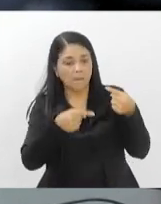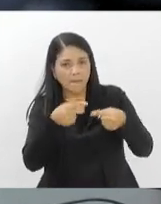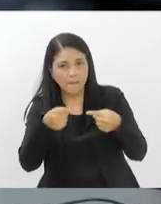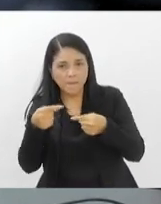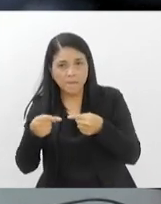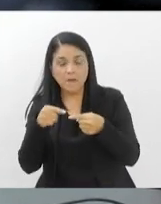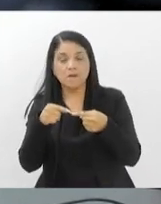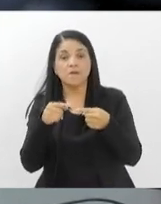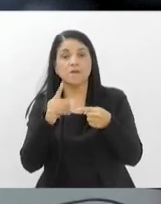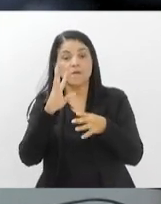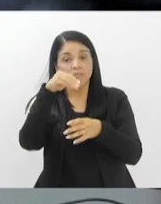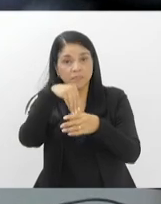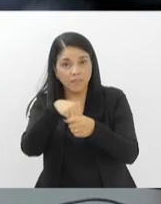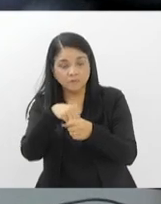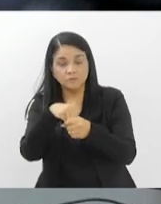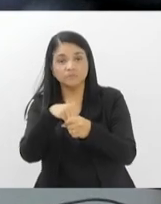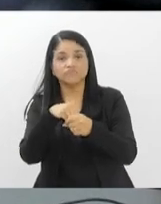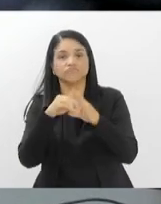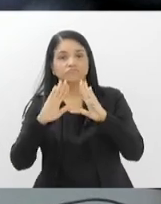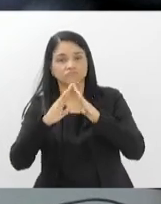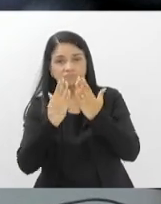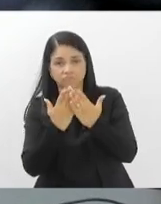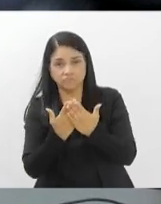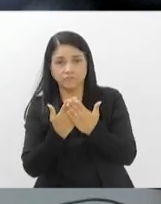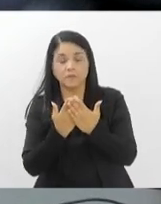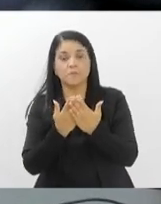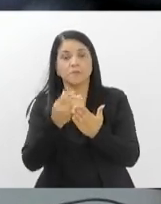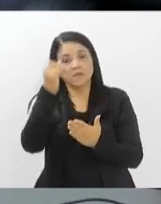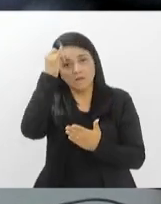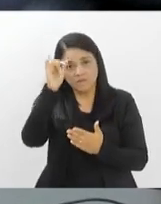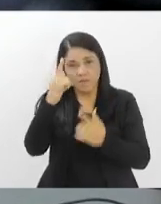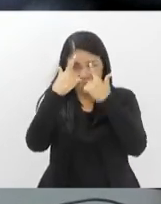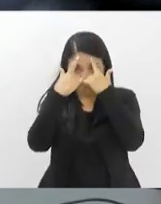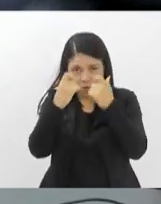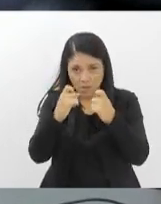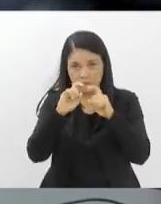dezenas de escolas de prevenção à violência sexual.